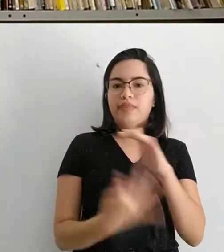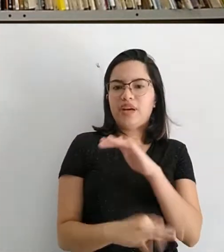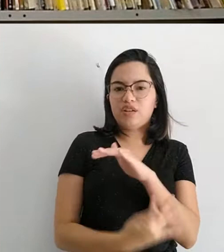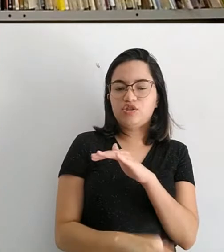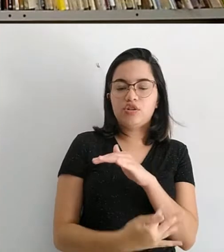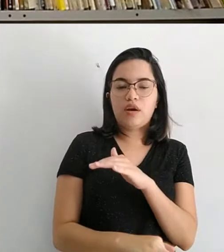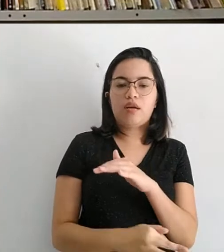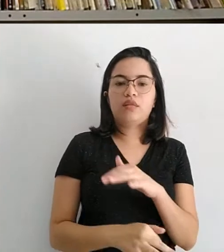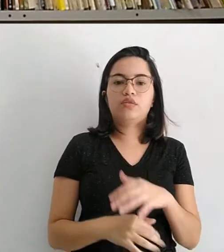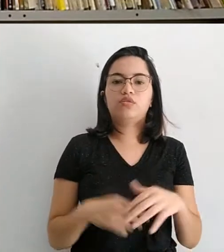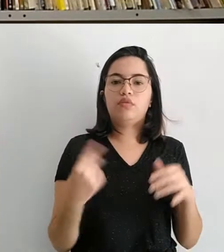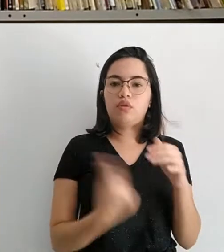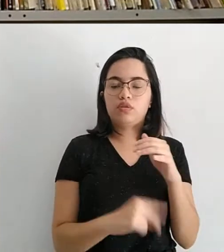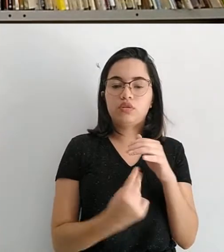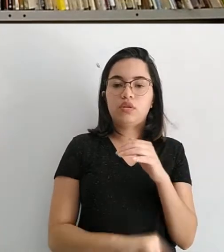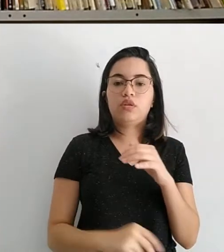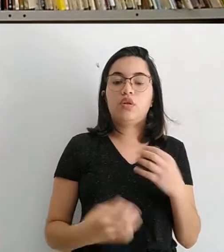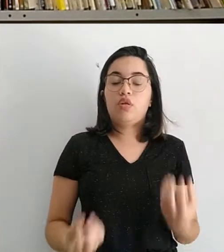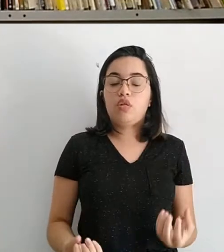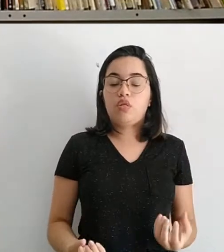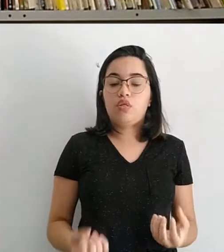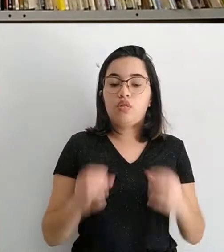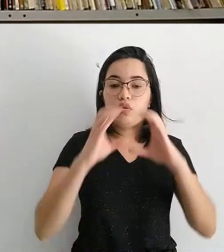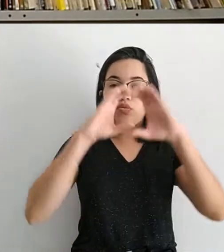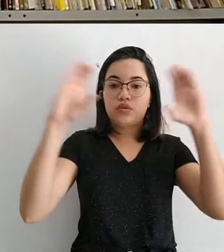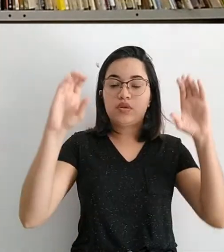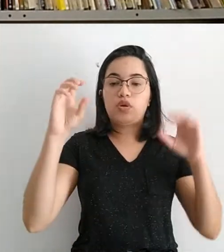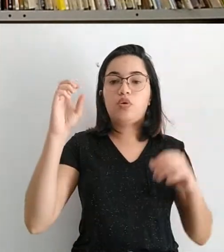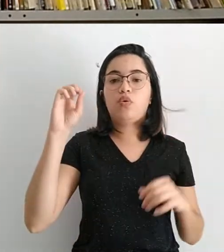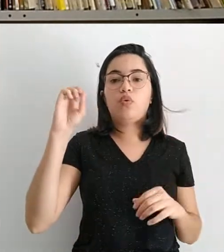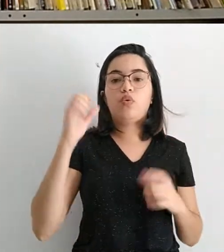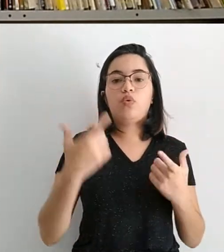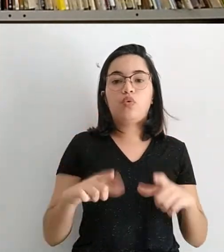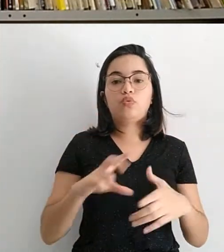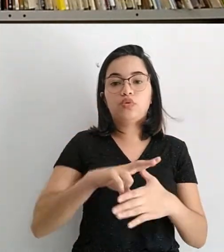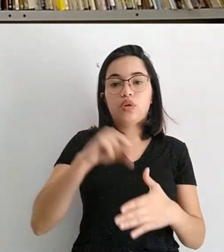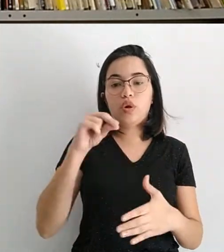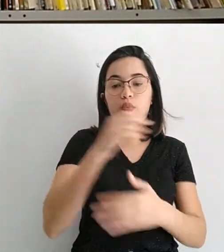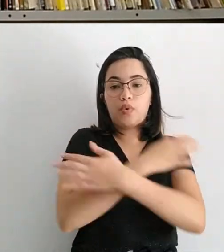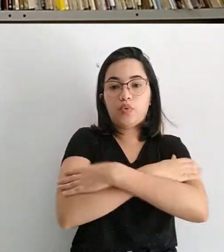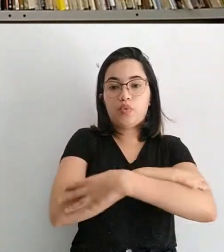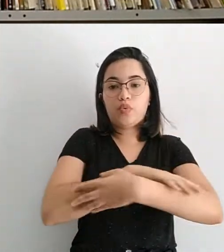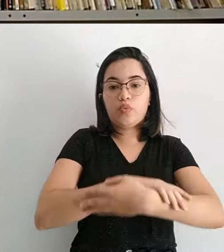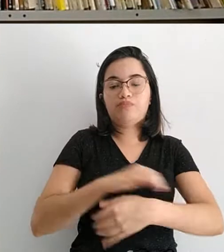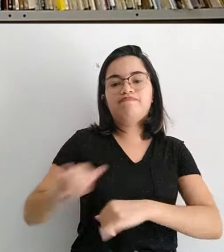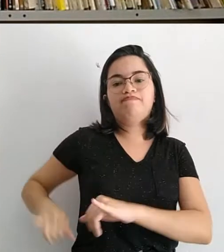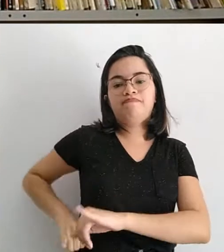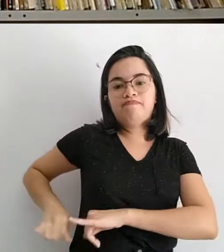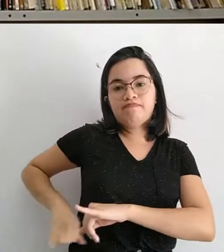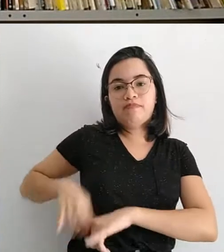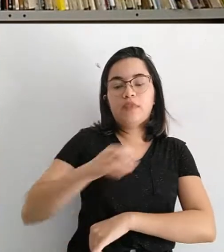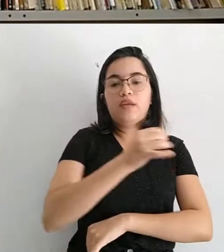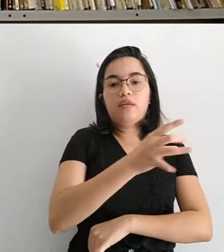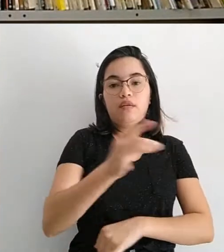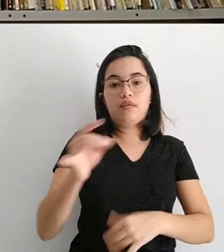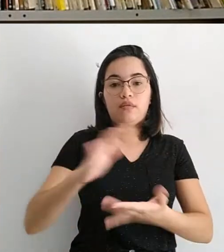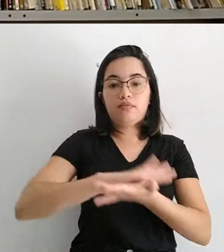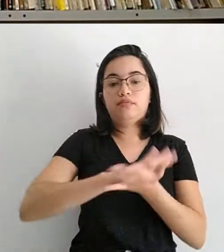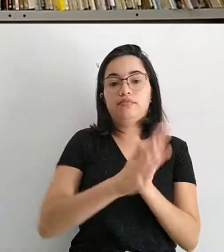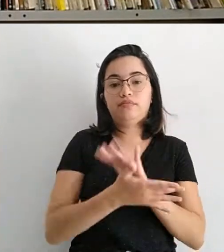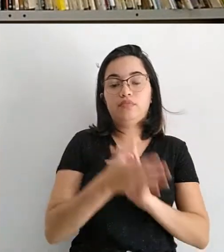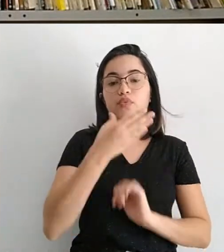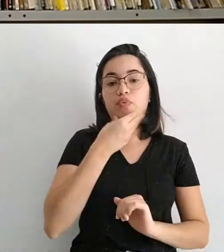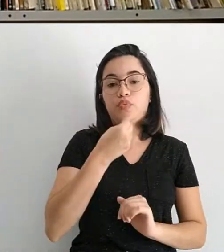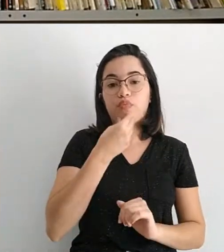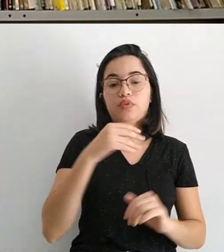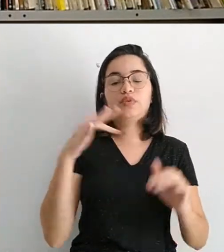inferno, onde a alma e o corpo sofrerão a eterna destruição e o